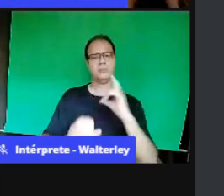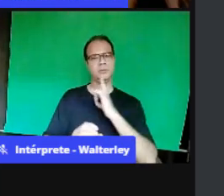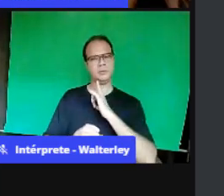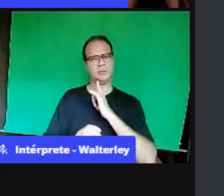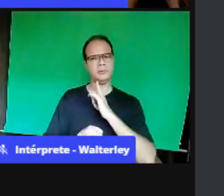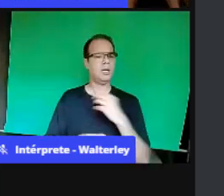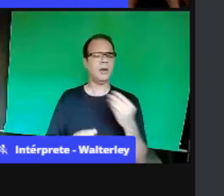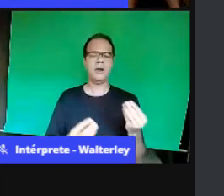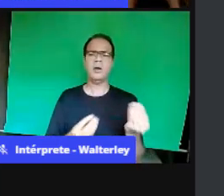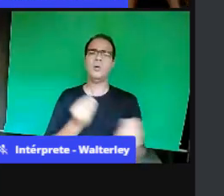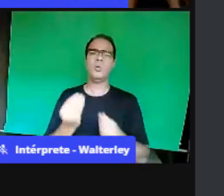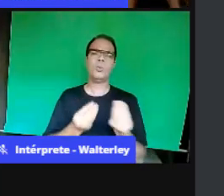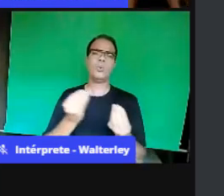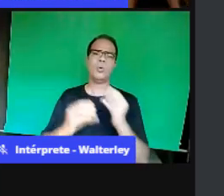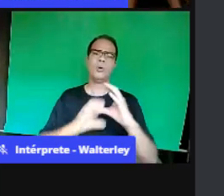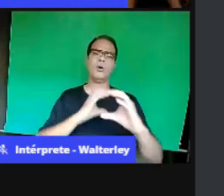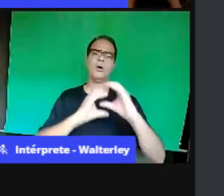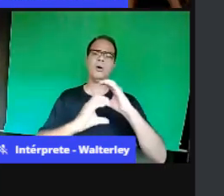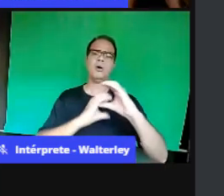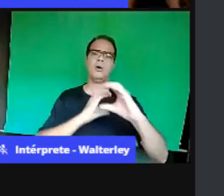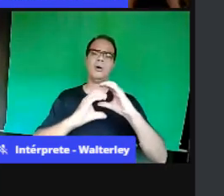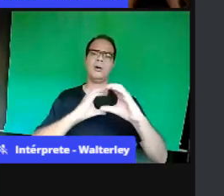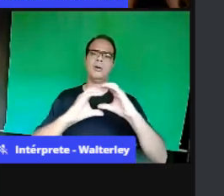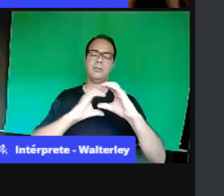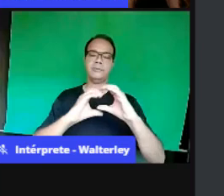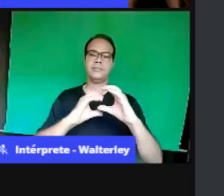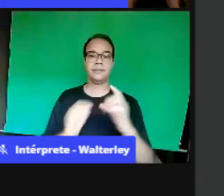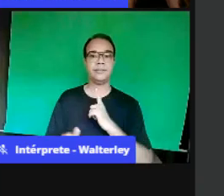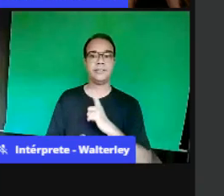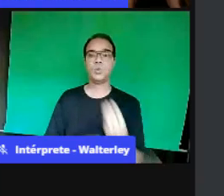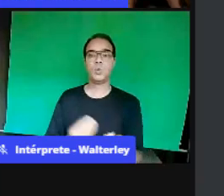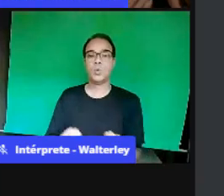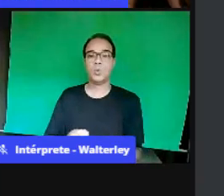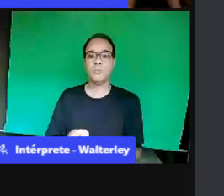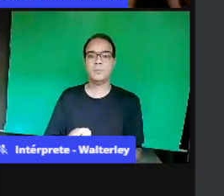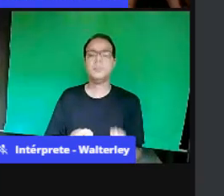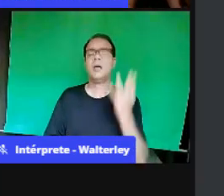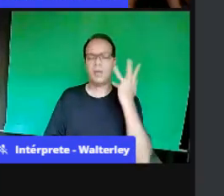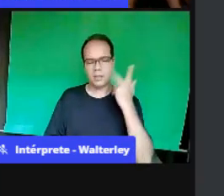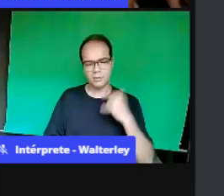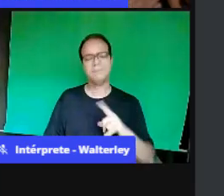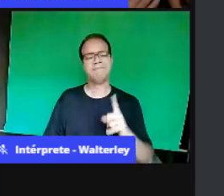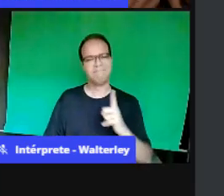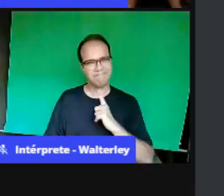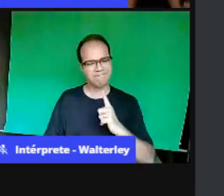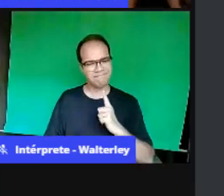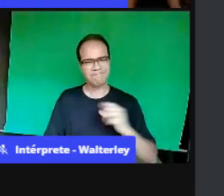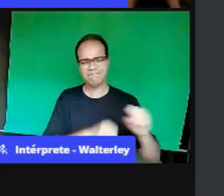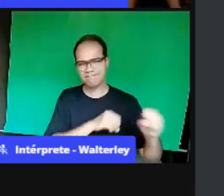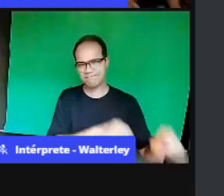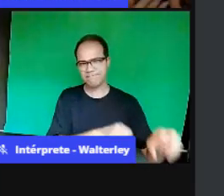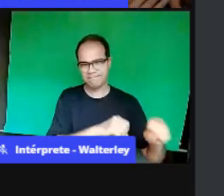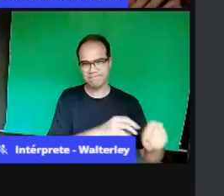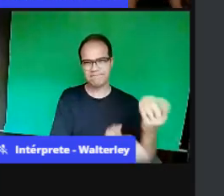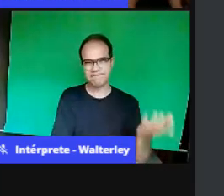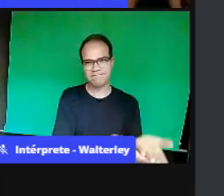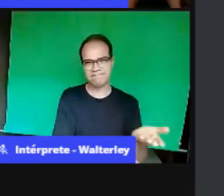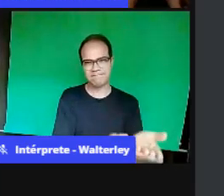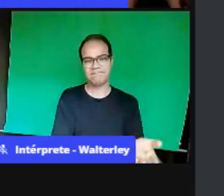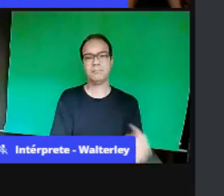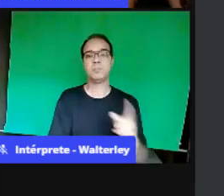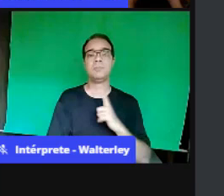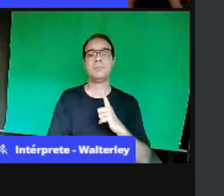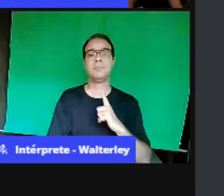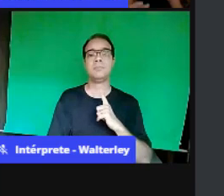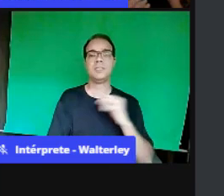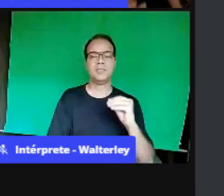que maneira é essa comunicação? Na educação infantil, a gente tem muitas situações que são